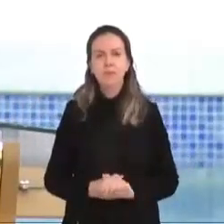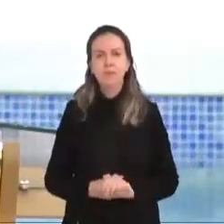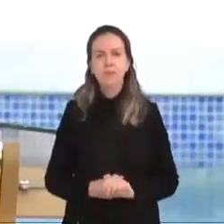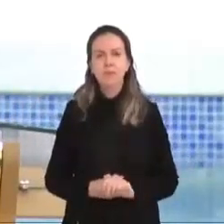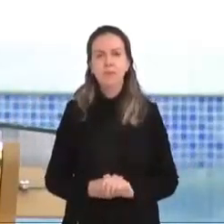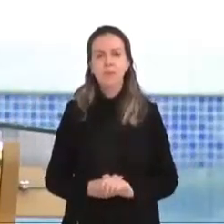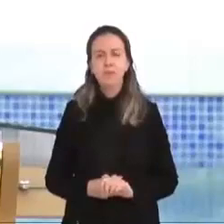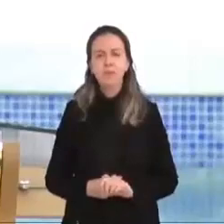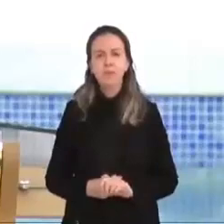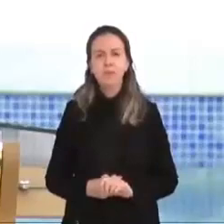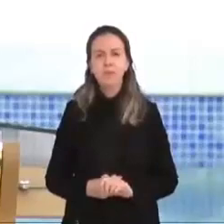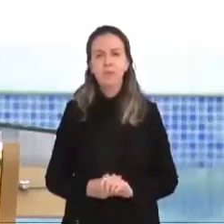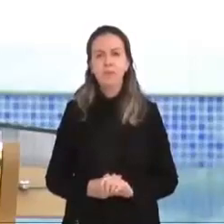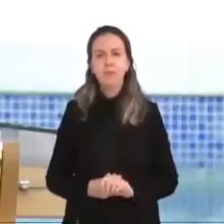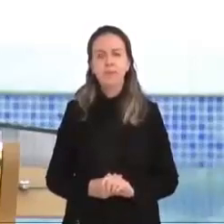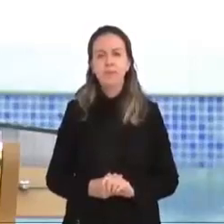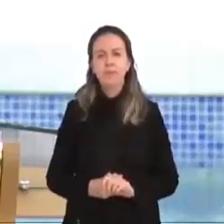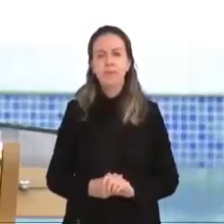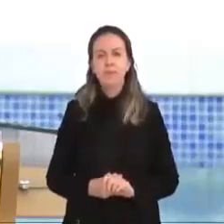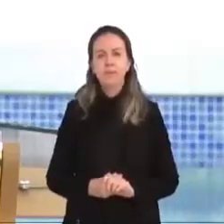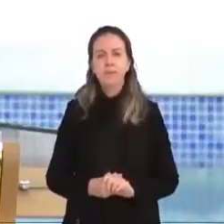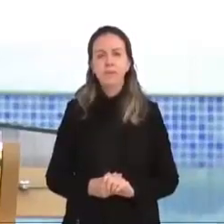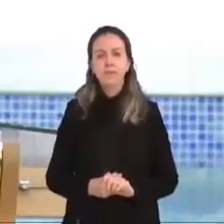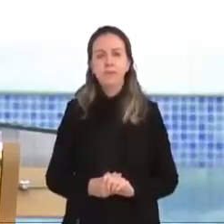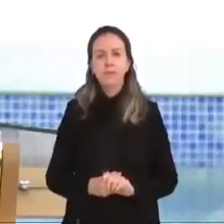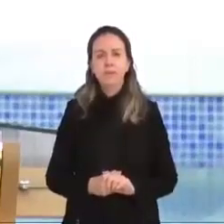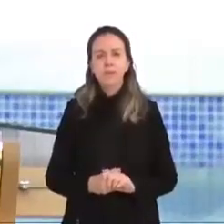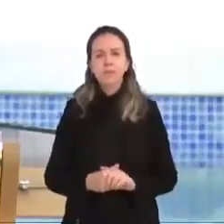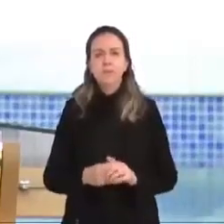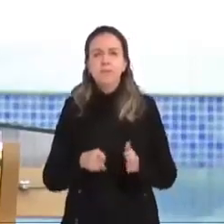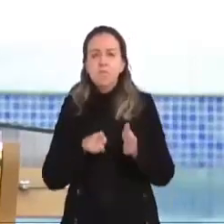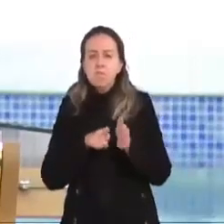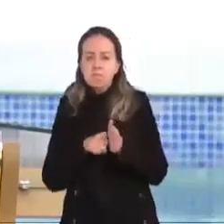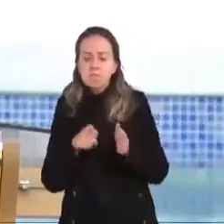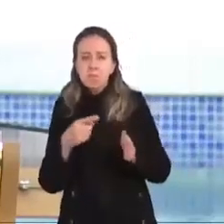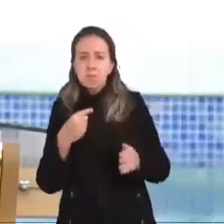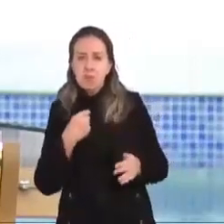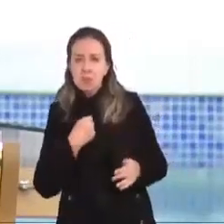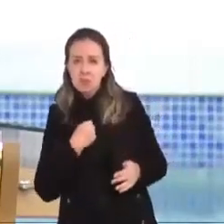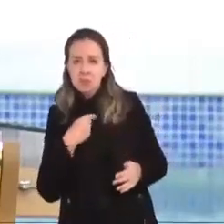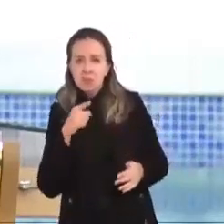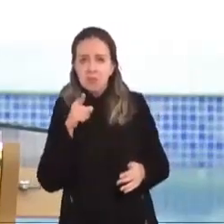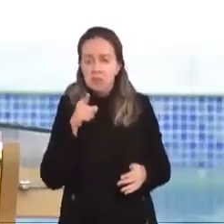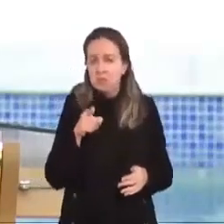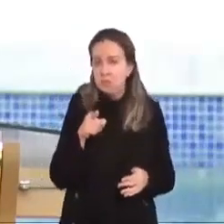E diz assim: você está preso,